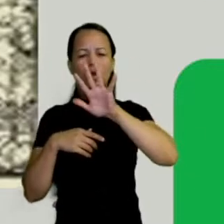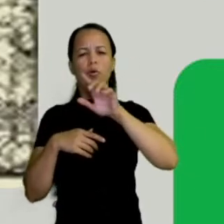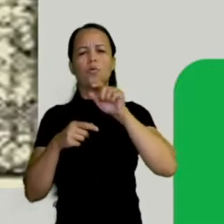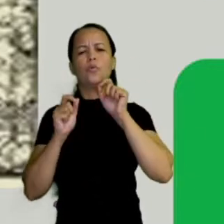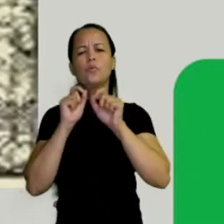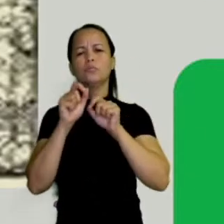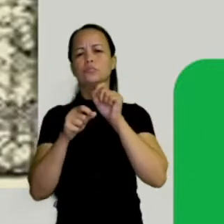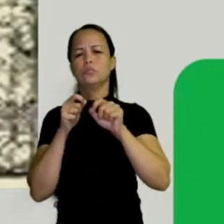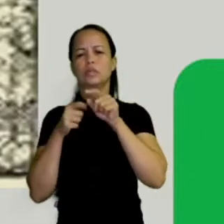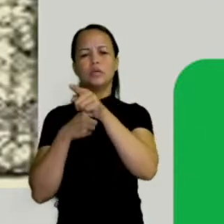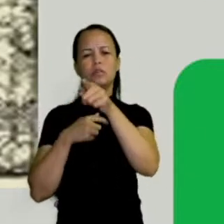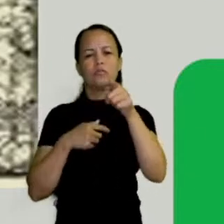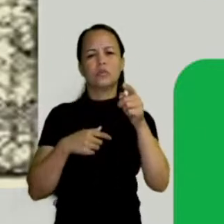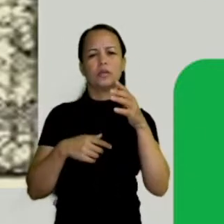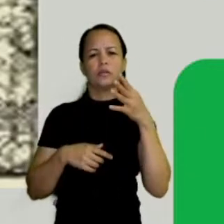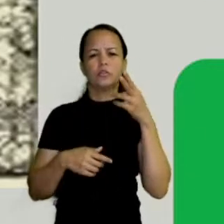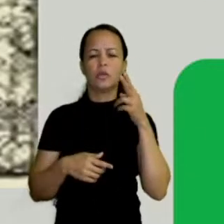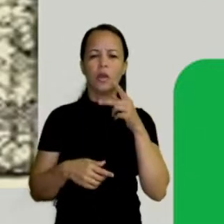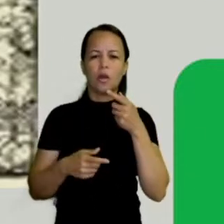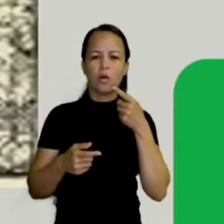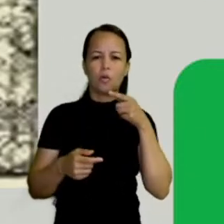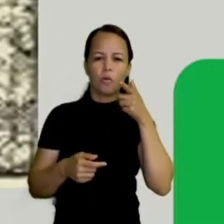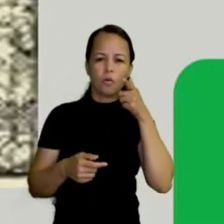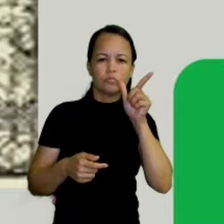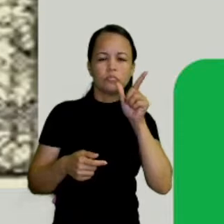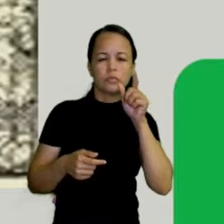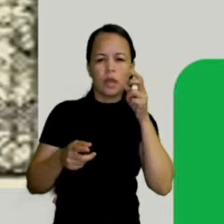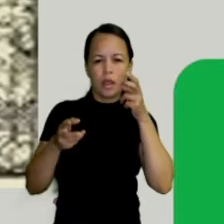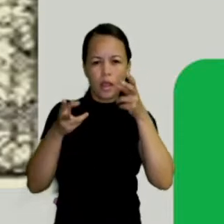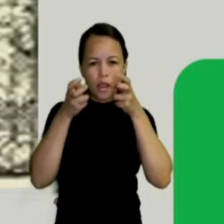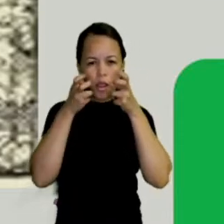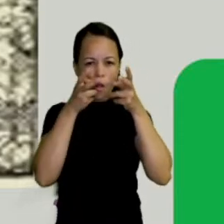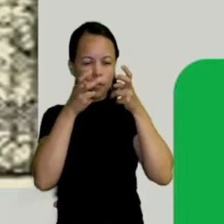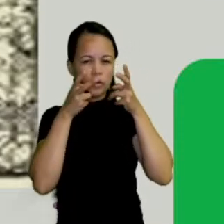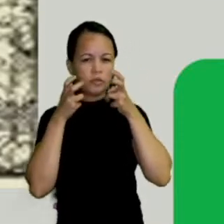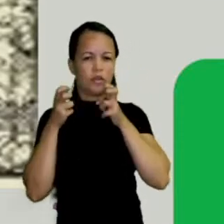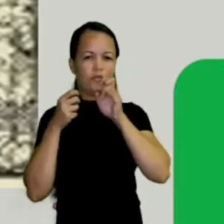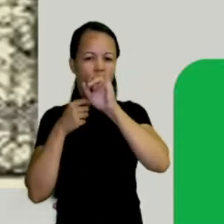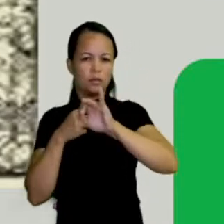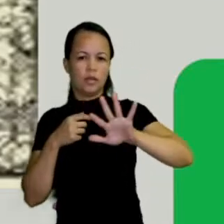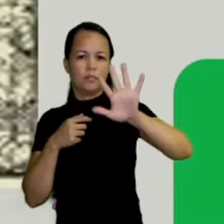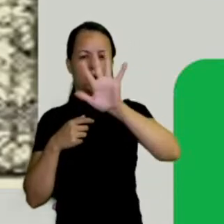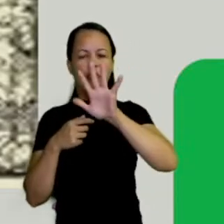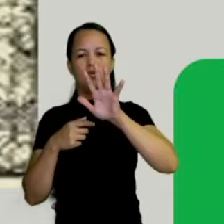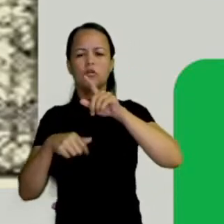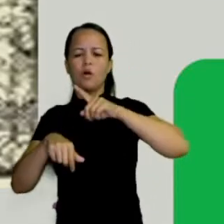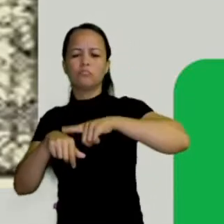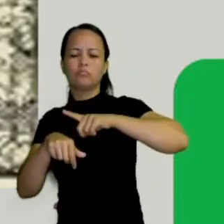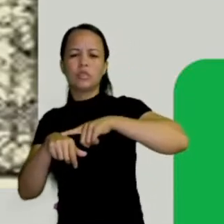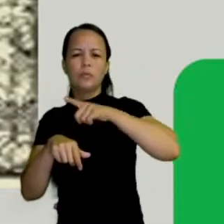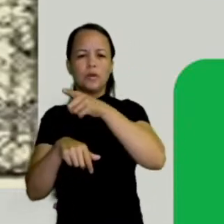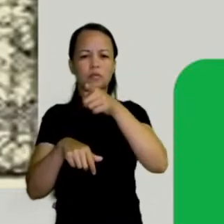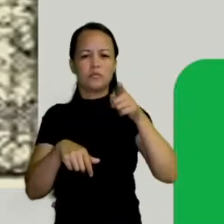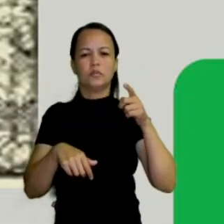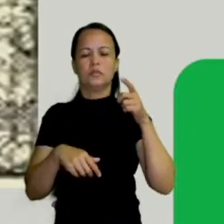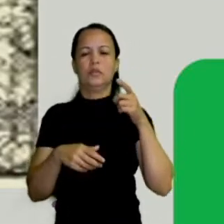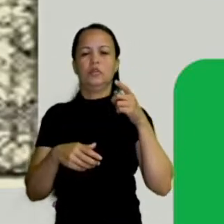conseguem enxergar, né? Então, olhem bem direitinho para a imagem. Eu vou dar esse tempo para que vocês